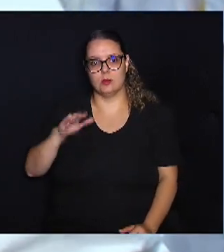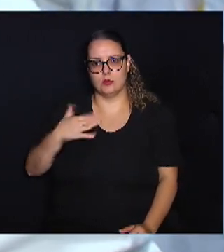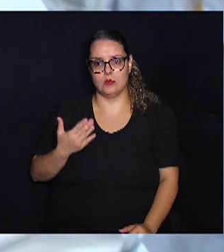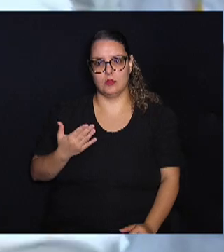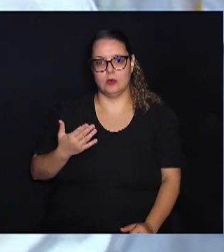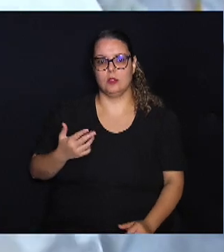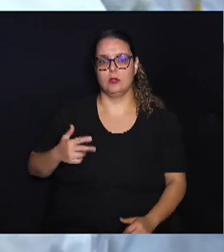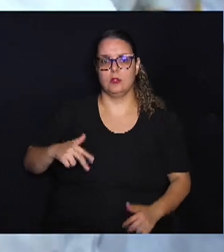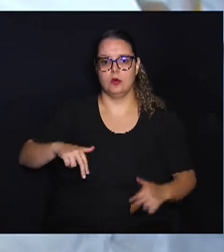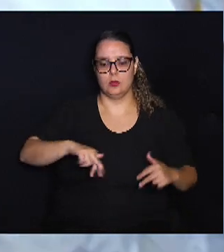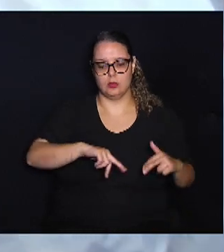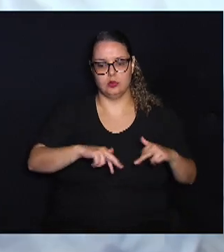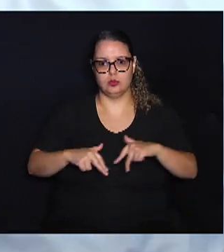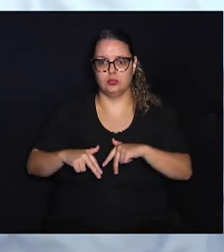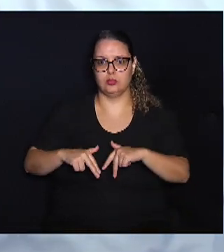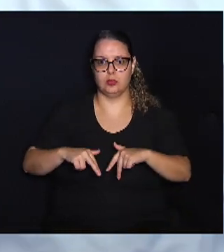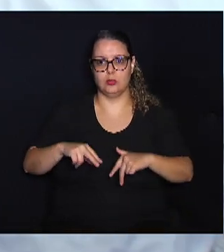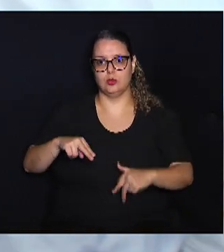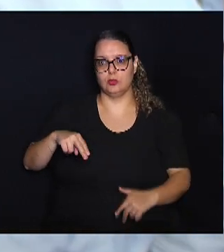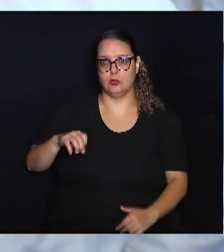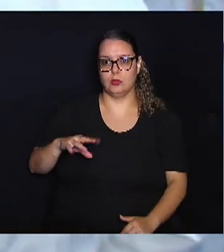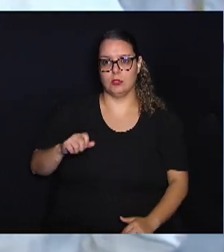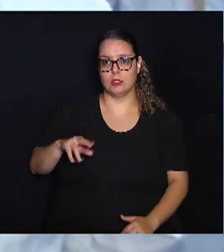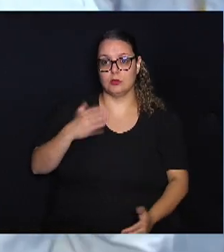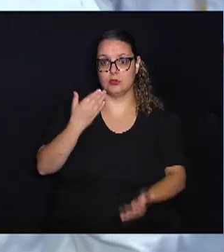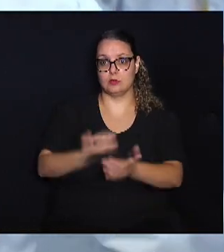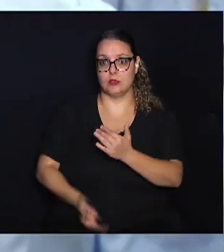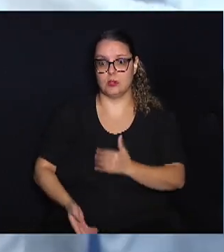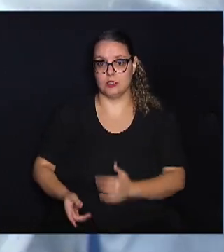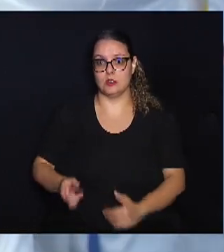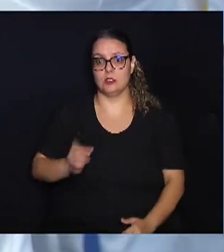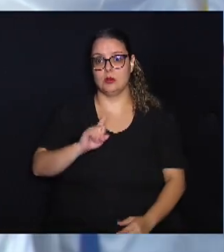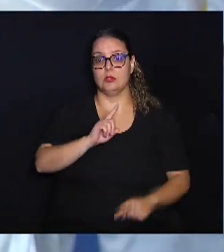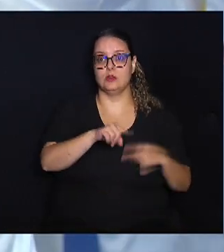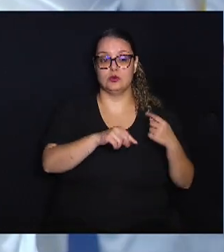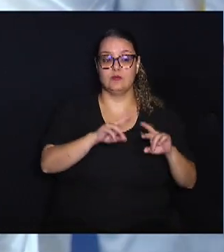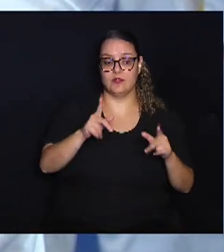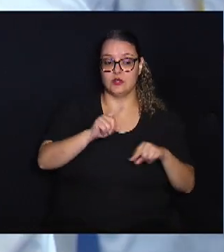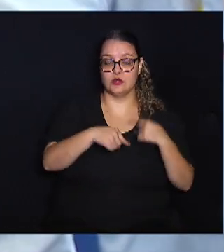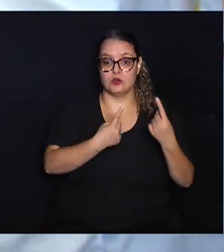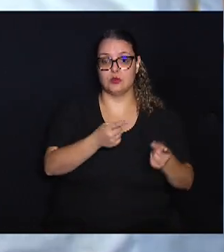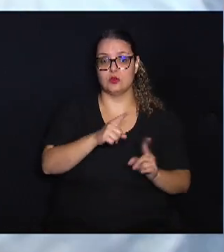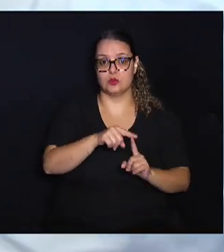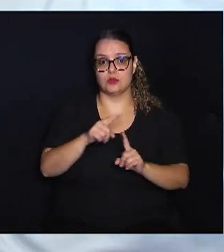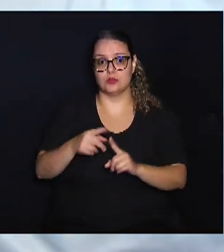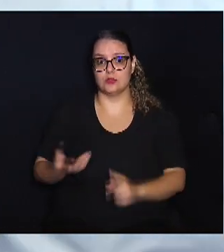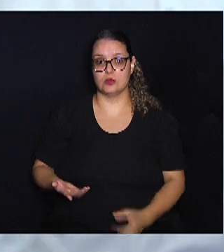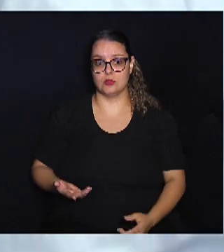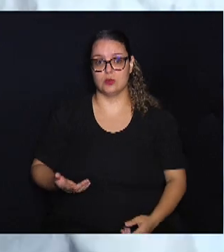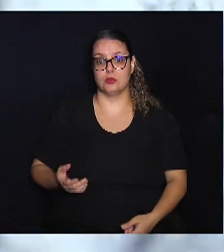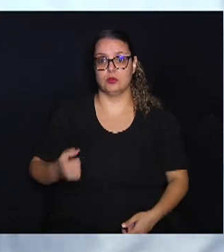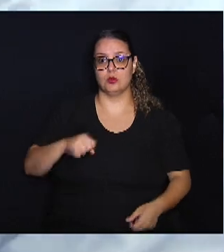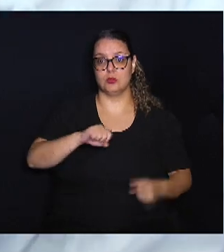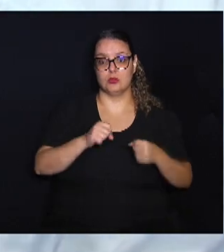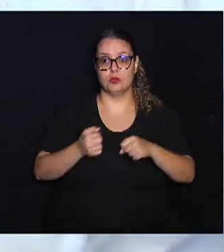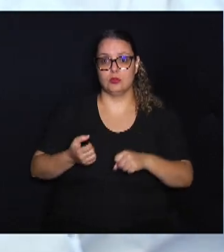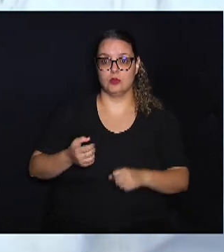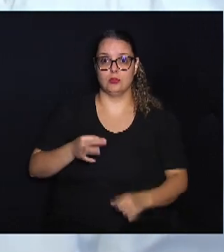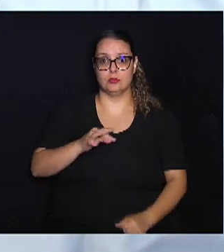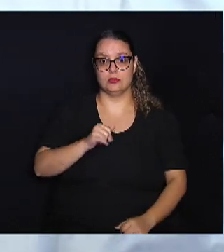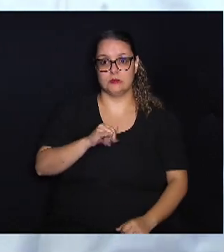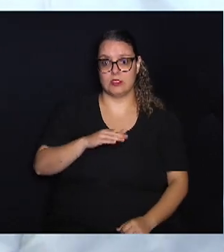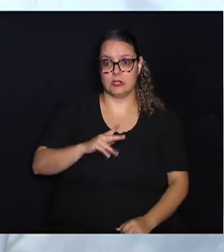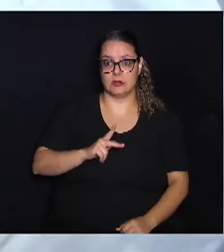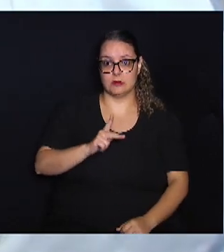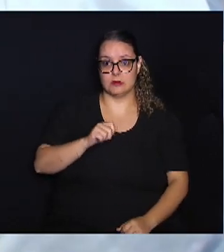o outro e leva ao nocaute, ele perde em vez de ganhar. Nas outras modalidades de boxe ou taekwondo, você ganha